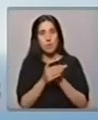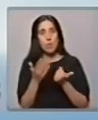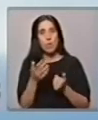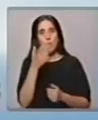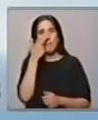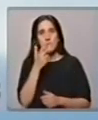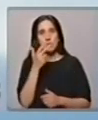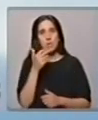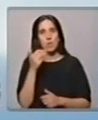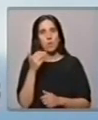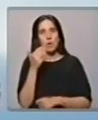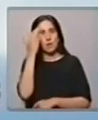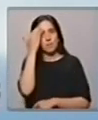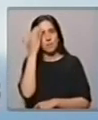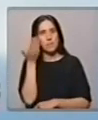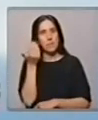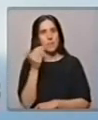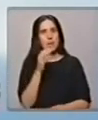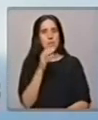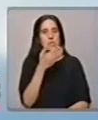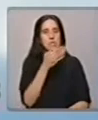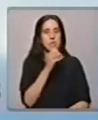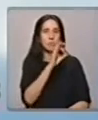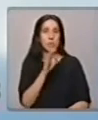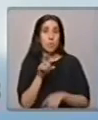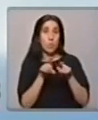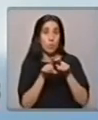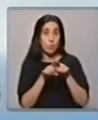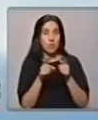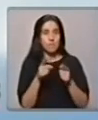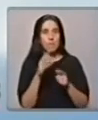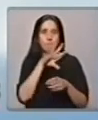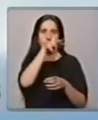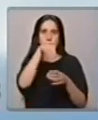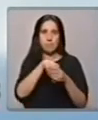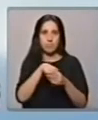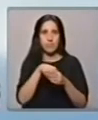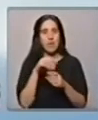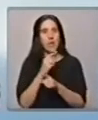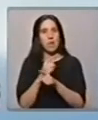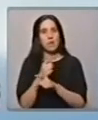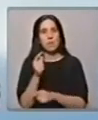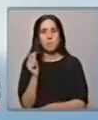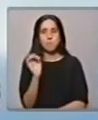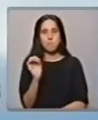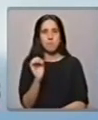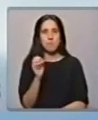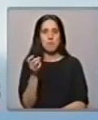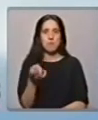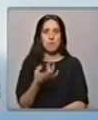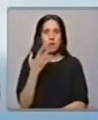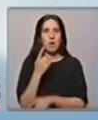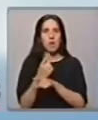igual ou superior a 70%, passa a estar abrangido. O mesmo acontece para quem estava isento por não atingir